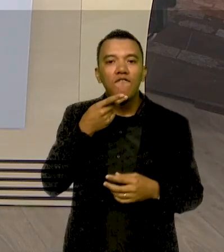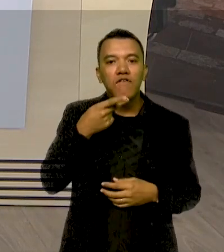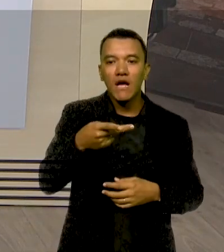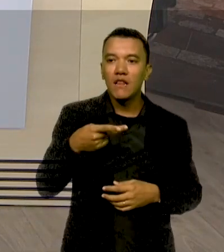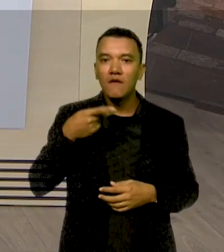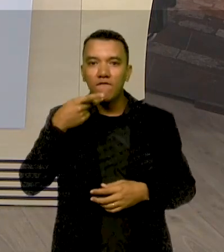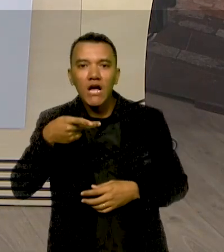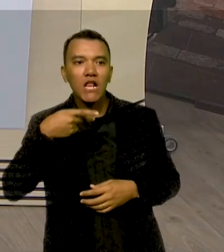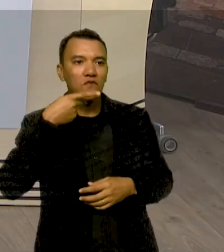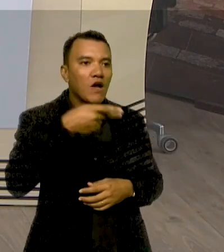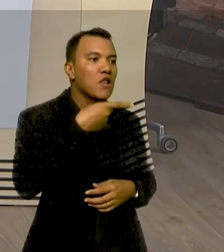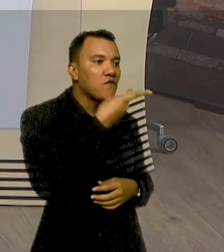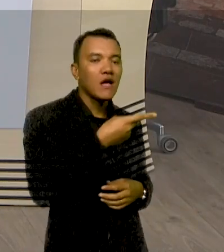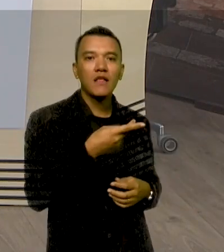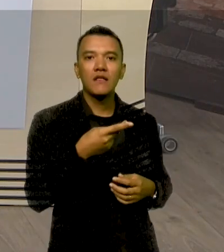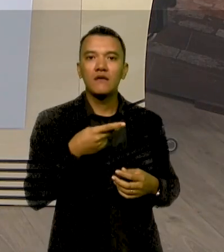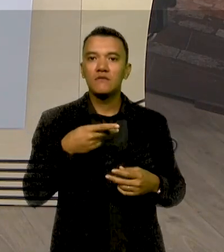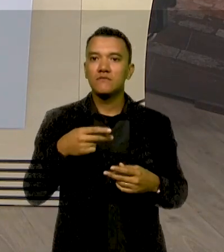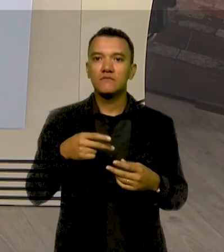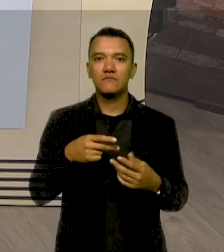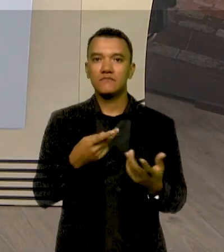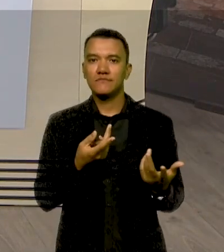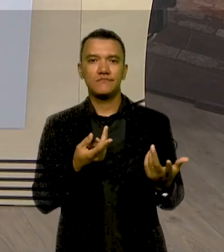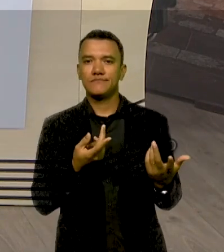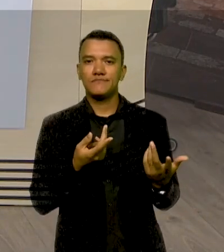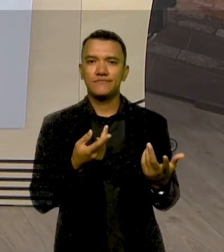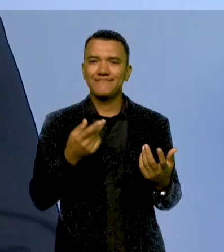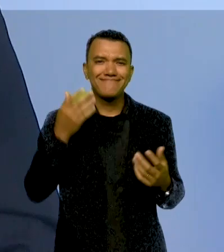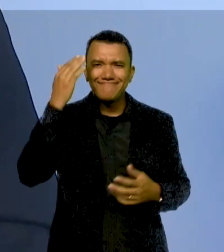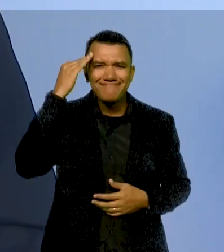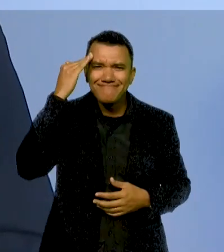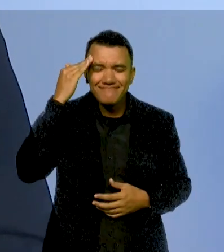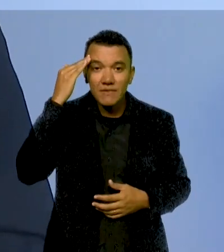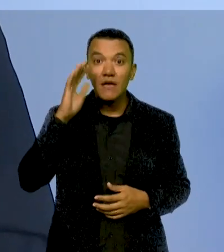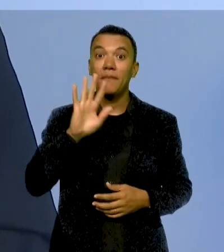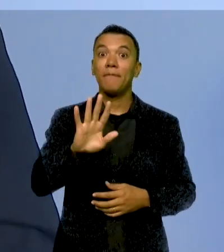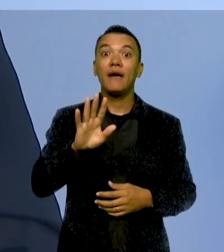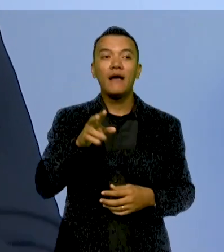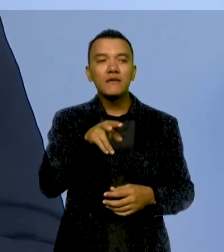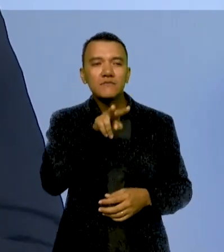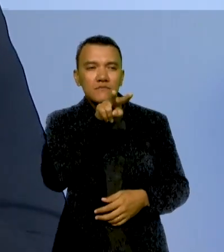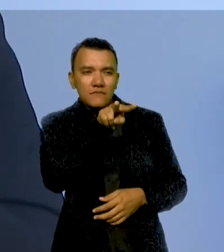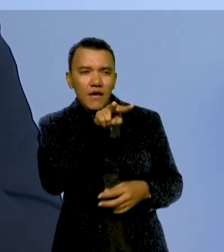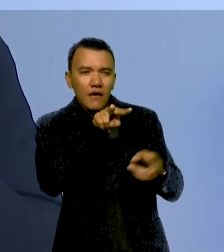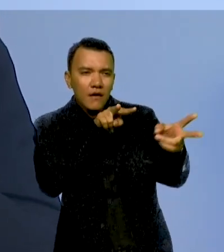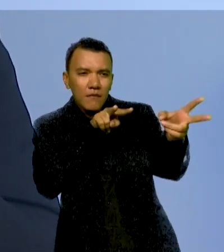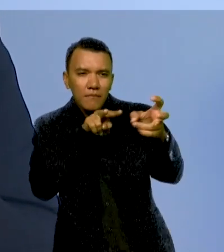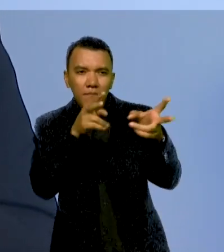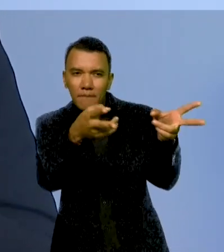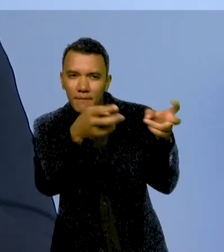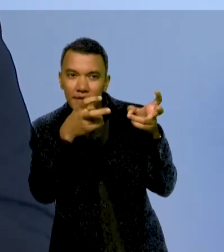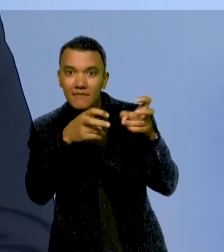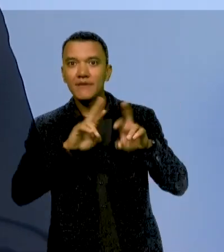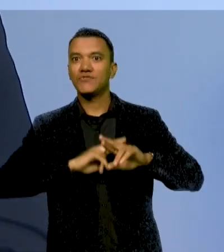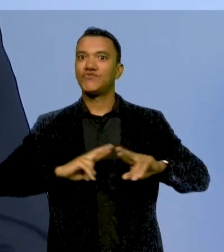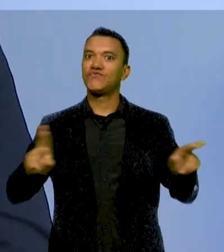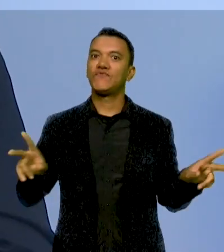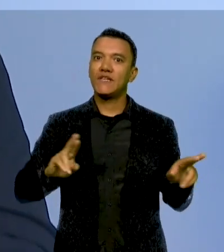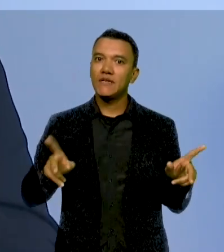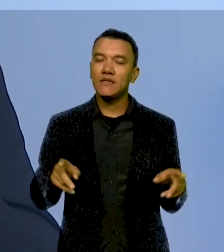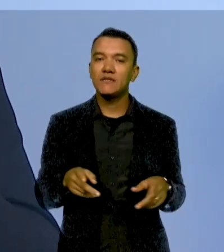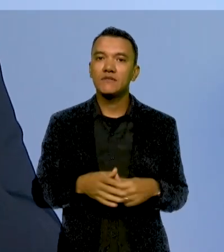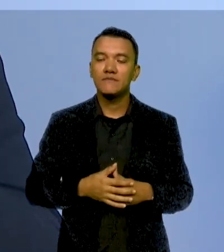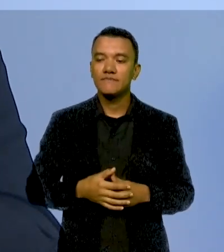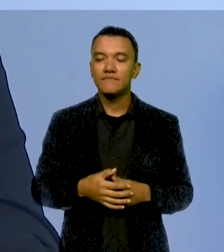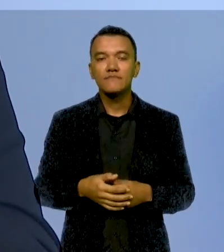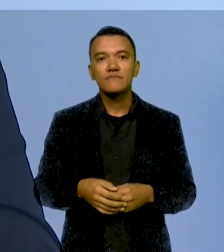não consigo entender nada, não consigo te dar uma resposta. Mas a percepção visual é diferente. Então, por isso, é fundamental que essa prática a